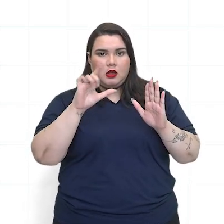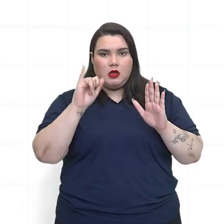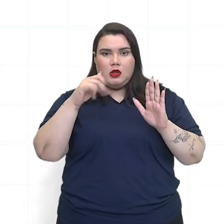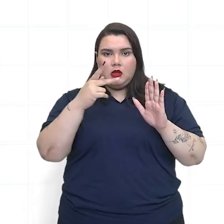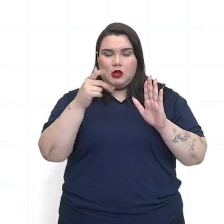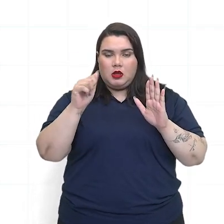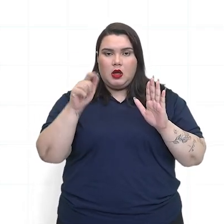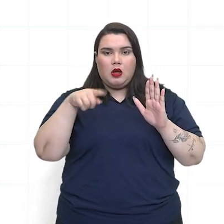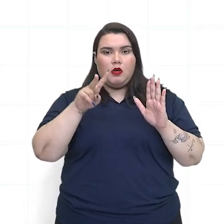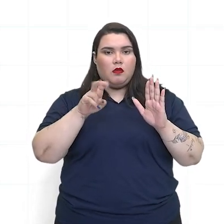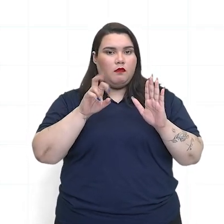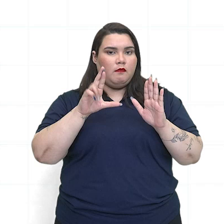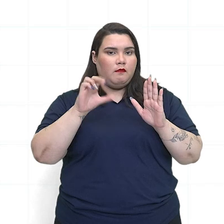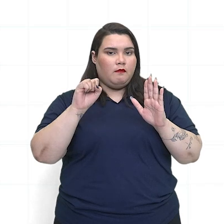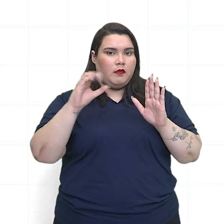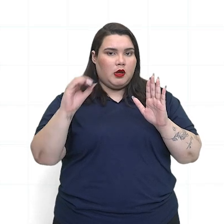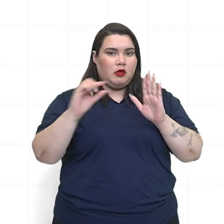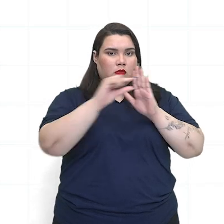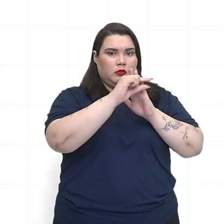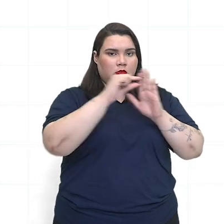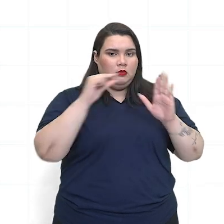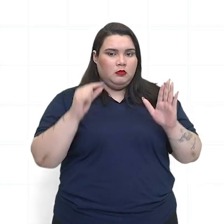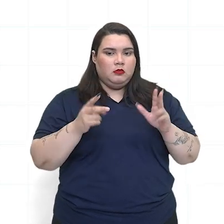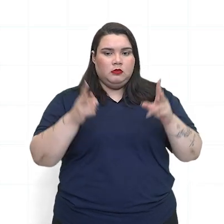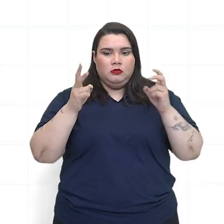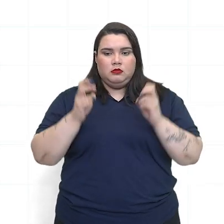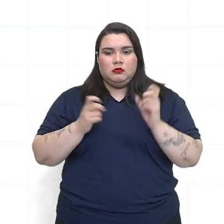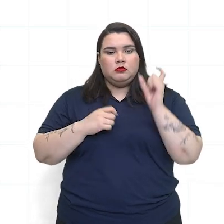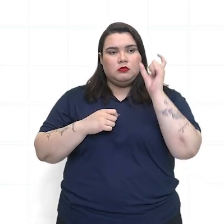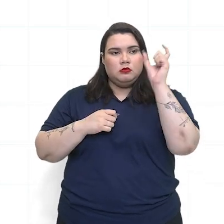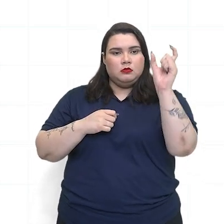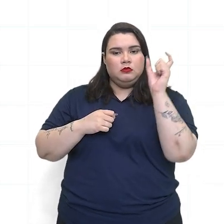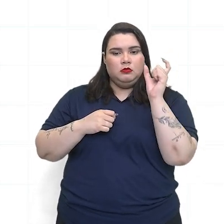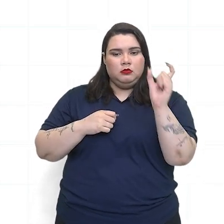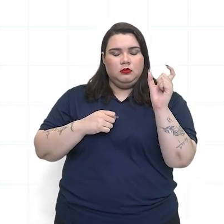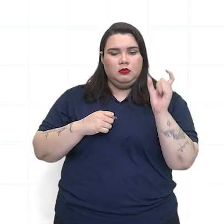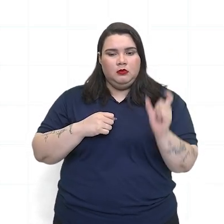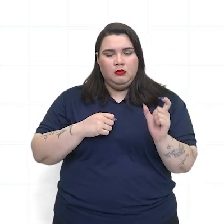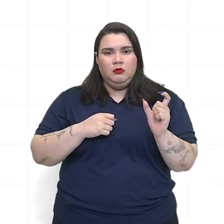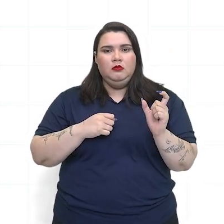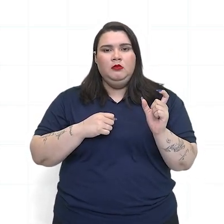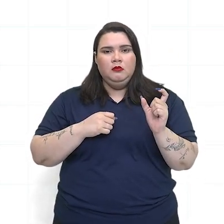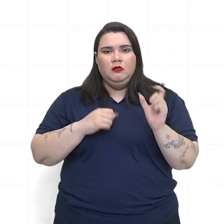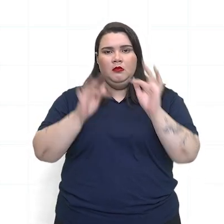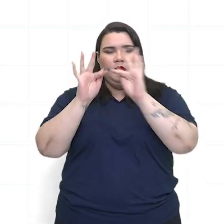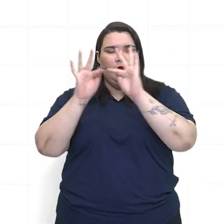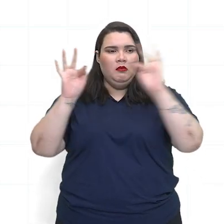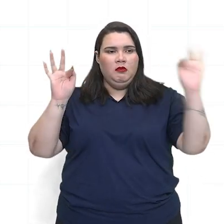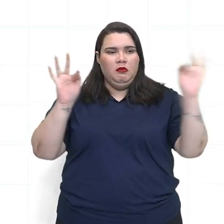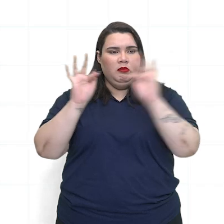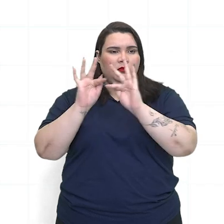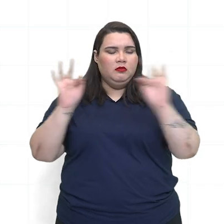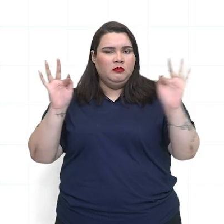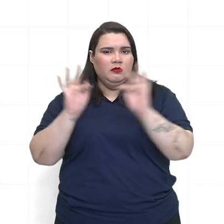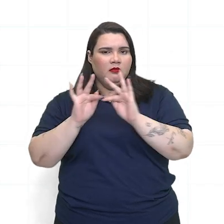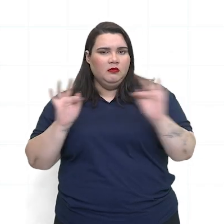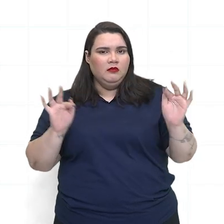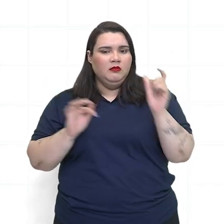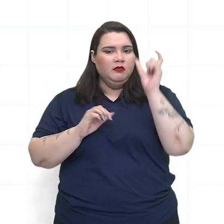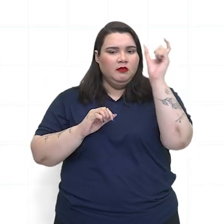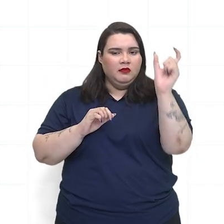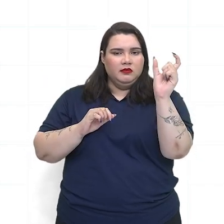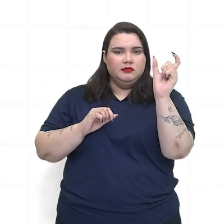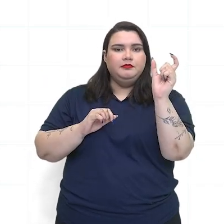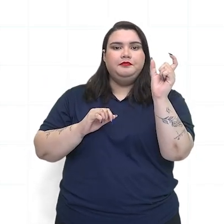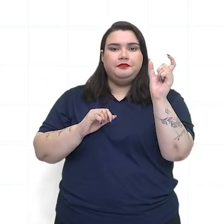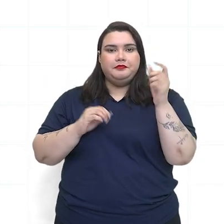um verso. Então, observe que no final de cada uma dessas palavras que finaliza o